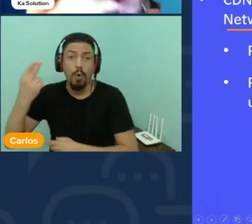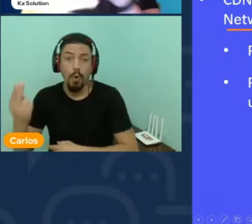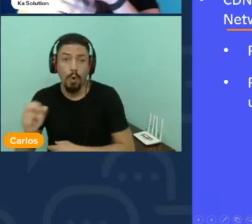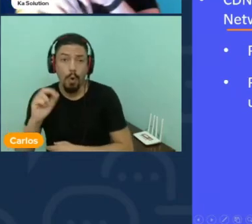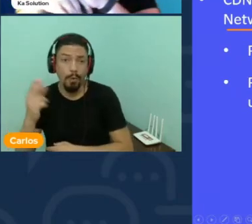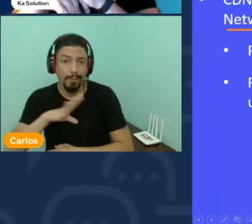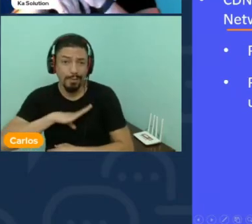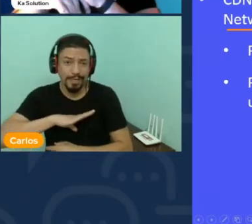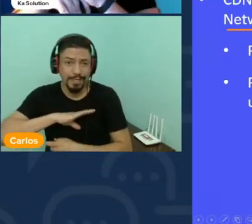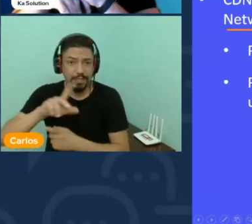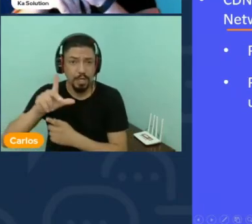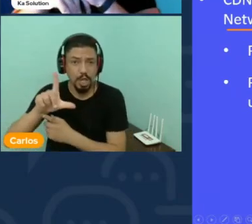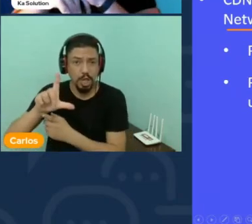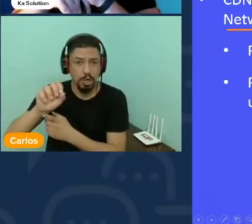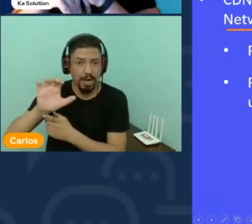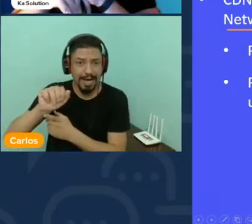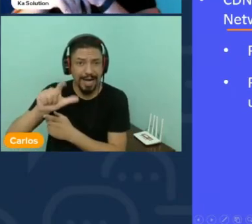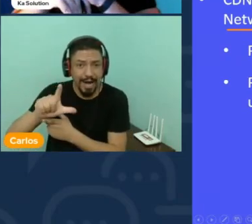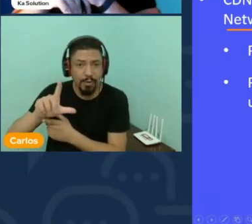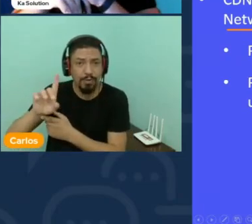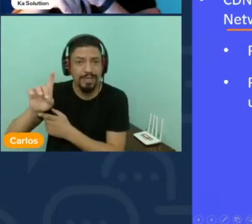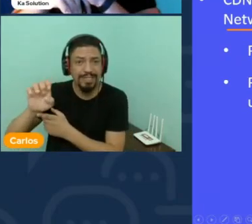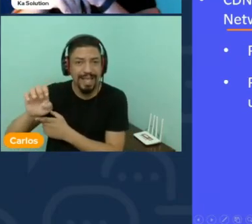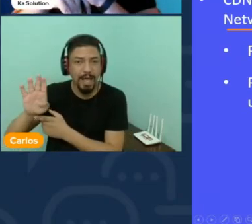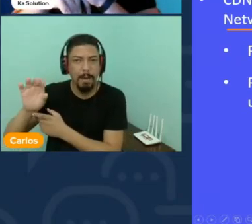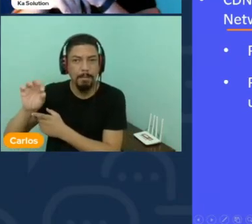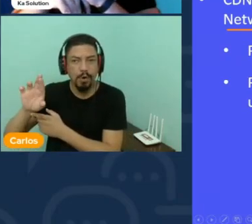Essa informação mais próximo do meu cliente.